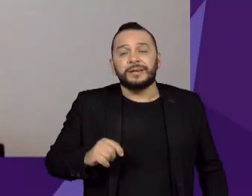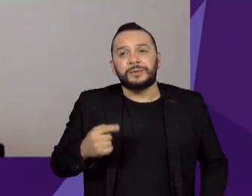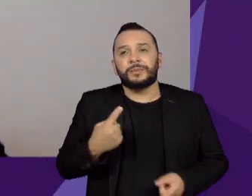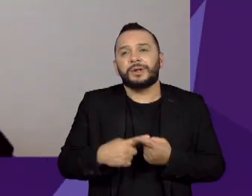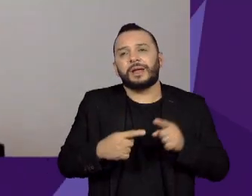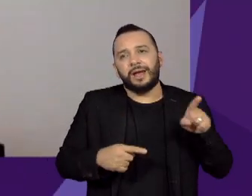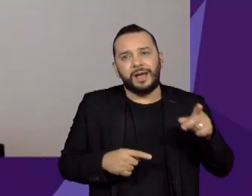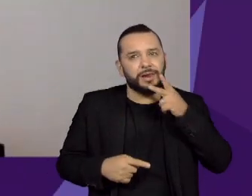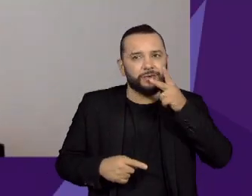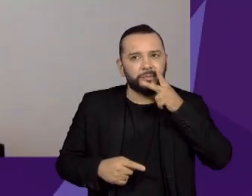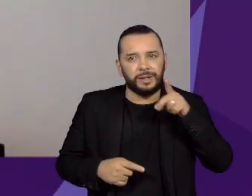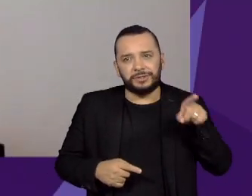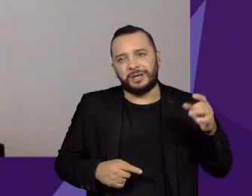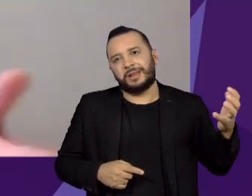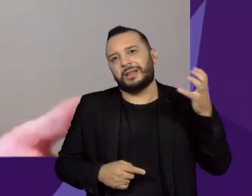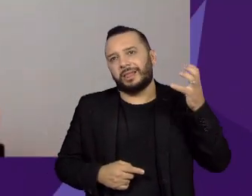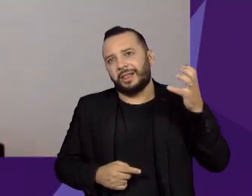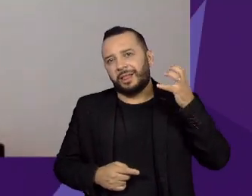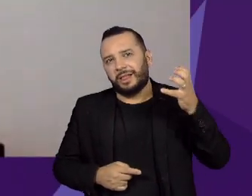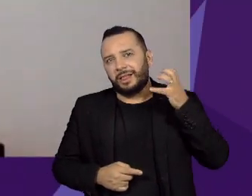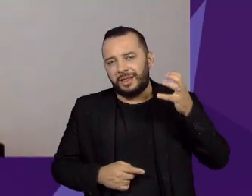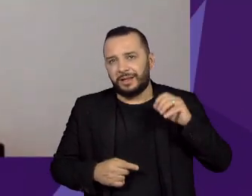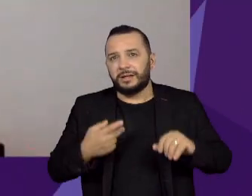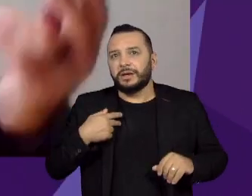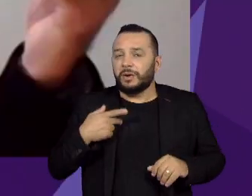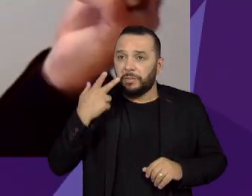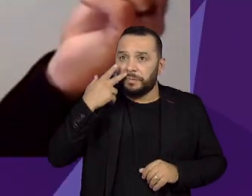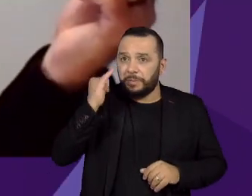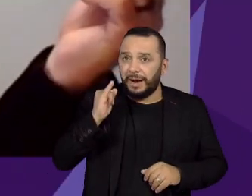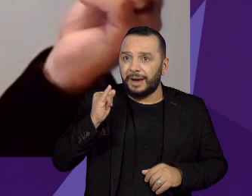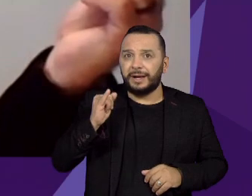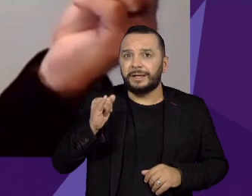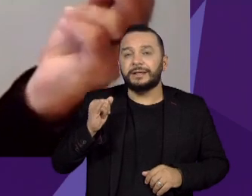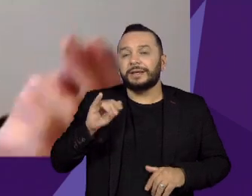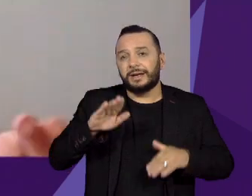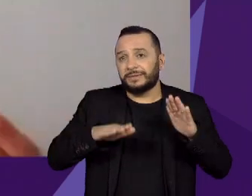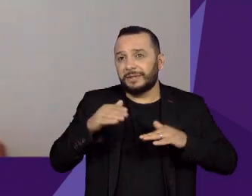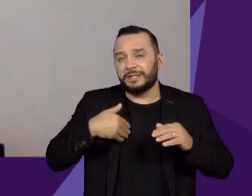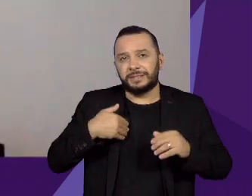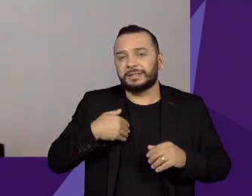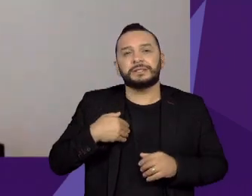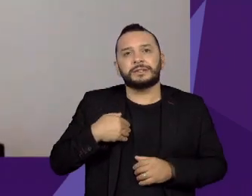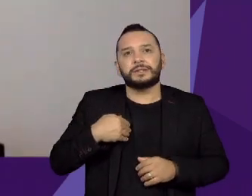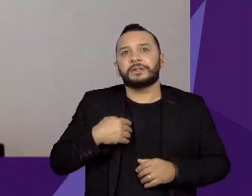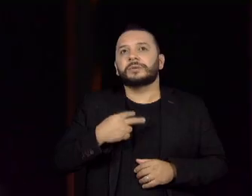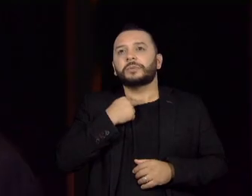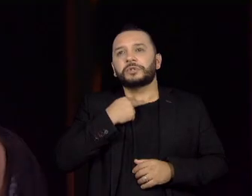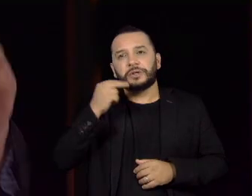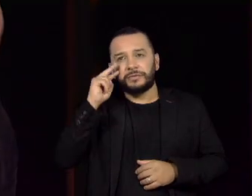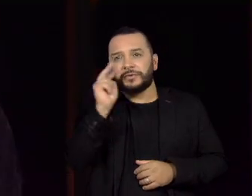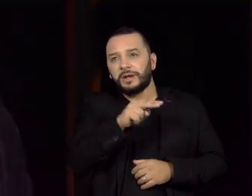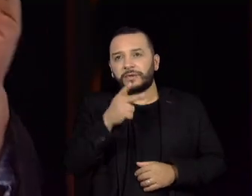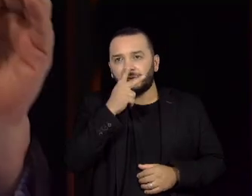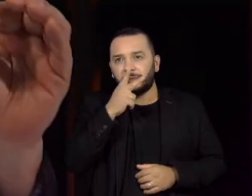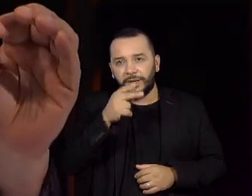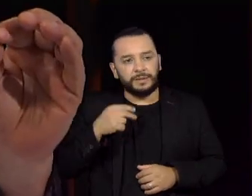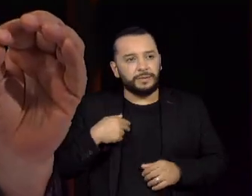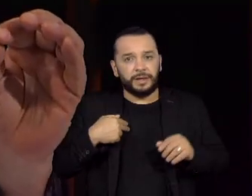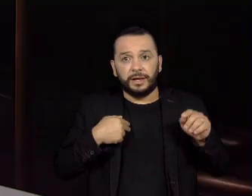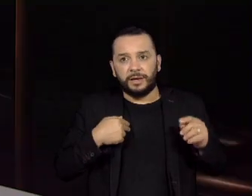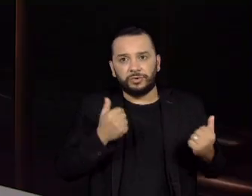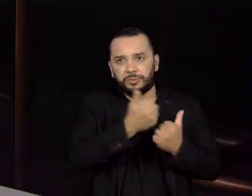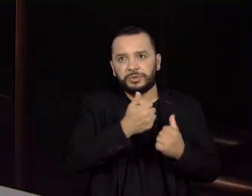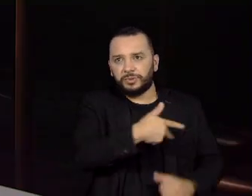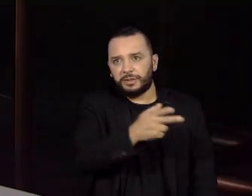e eu ia na casa dela e o pai dela não podia ver ela fumando. Eu ficava segurando aquilo. Você fumou por amor.